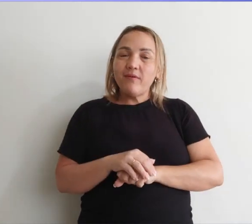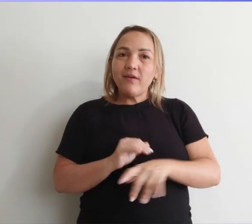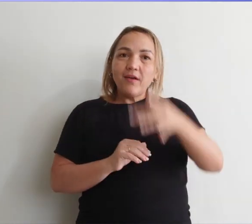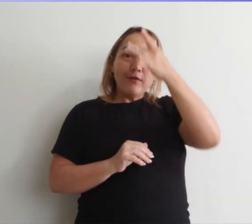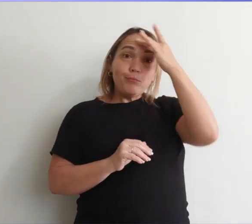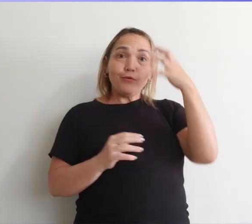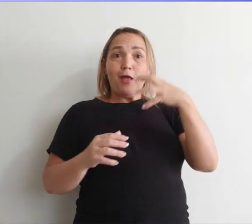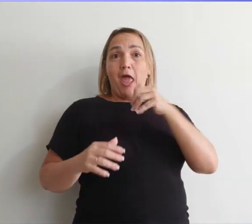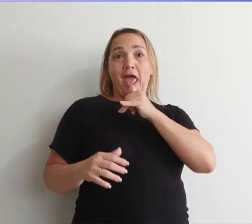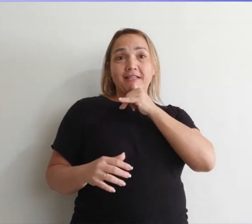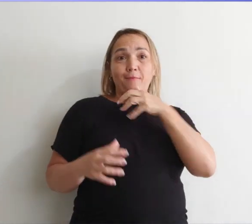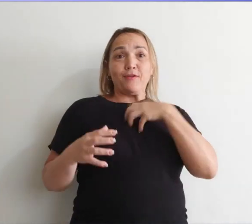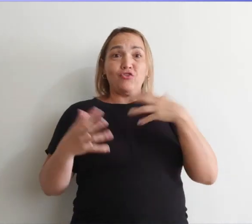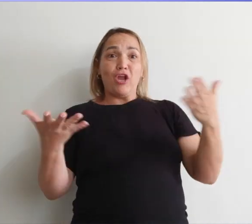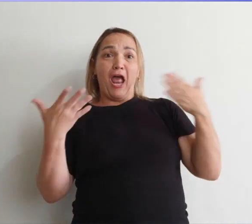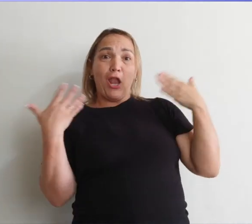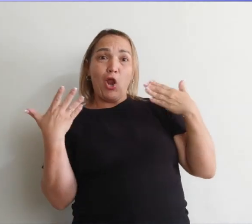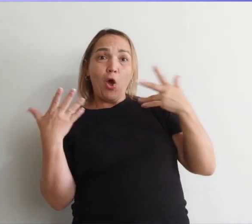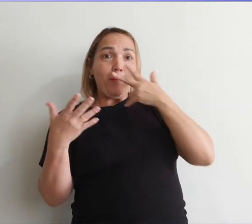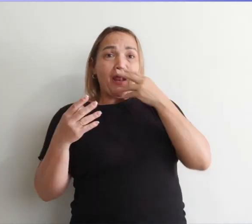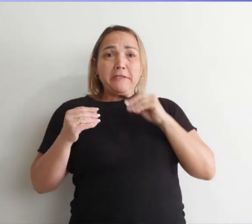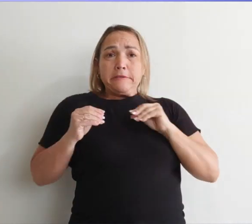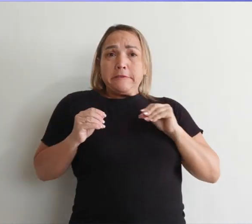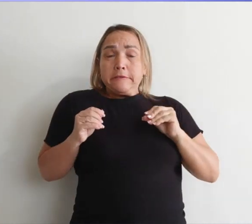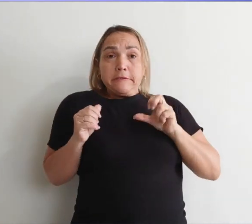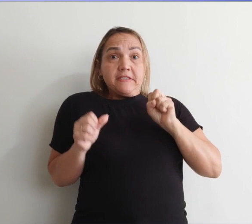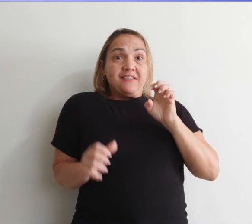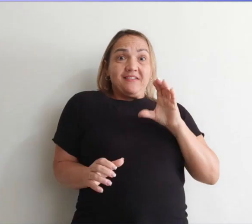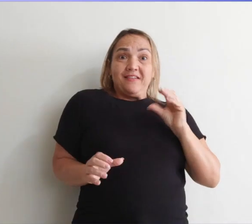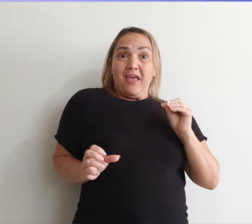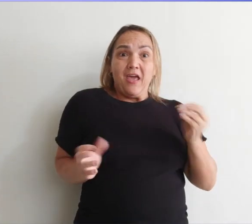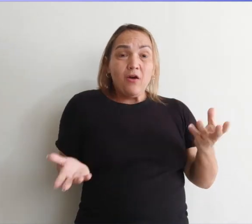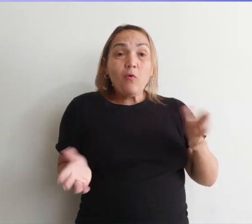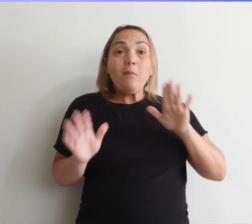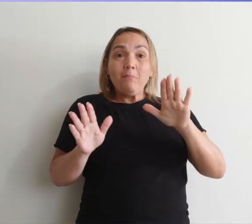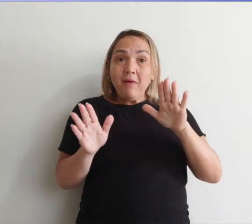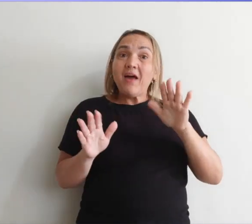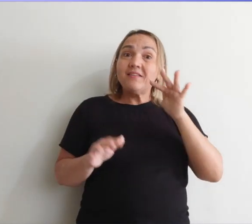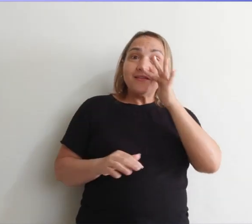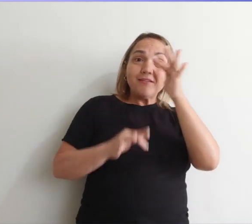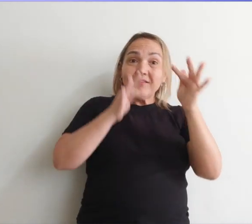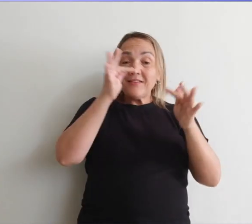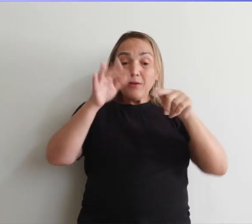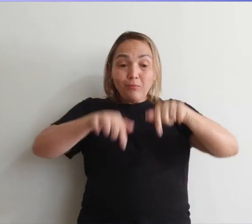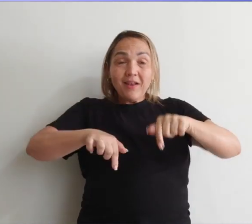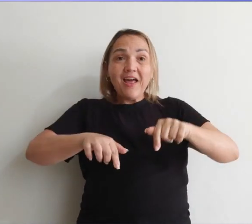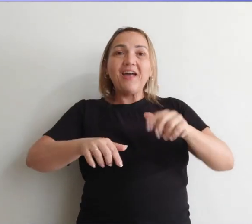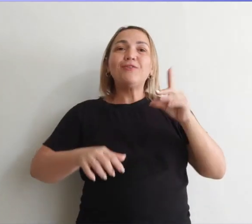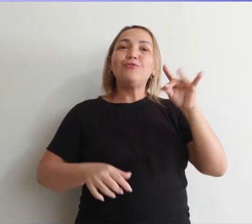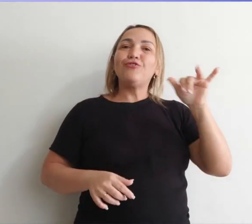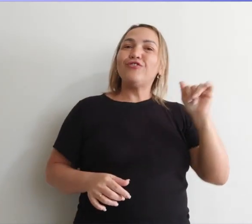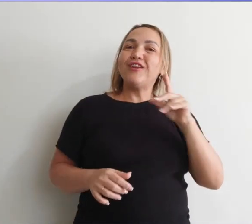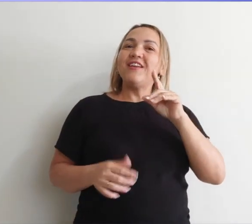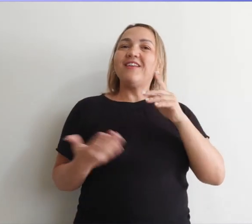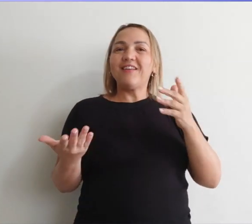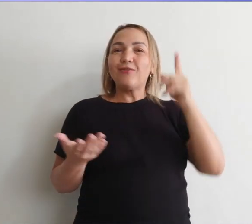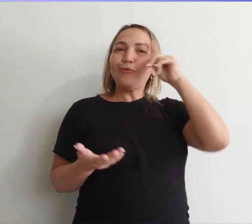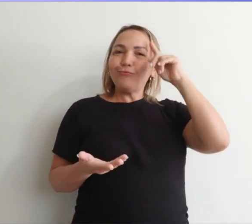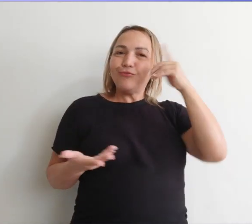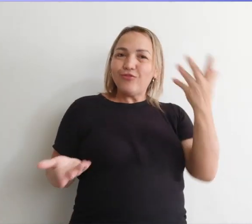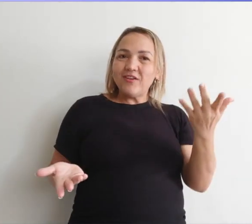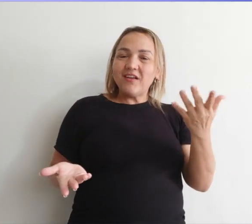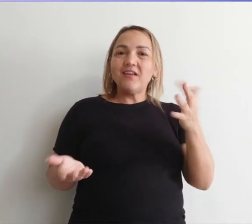sentem muito calor, ou fica uma coisa estranha, muito seco, muito árido. Mas as plantas estão lá no dia a dia. Então, para mim, o futuro é